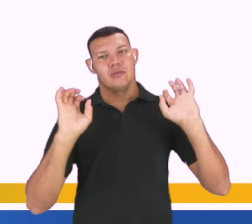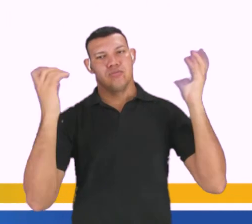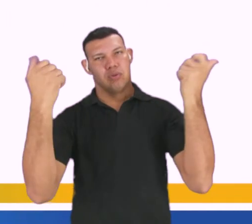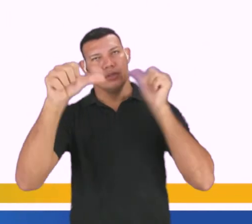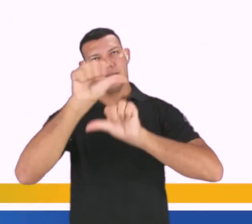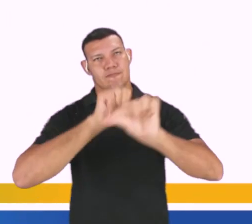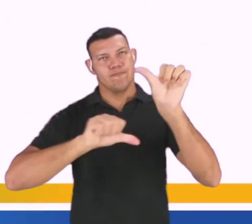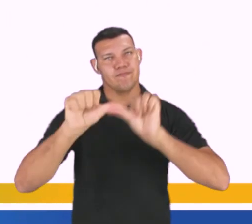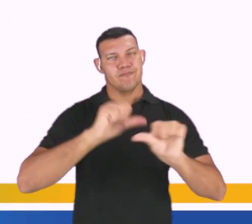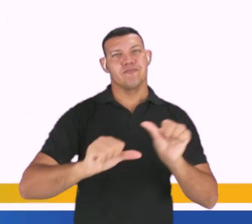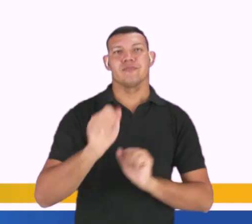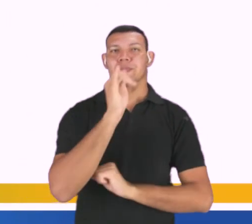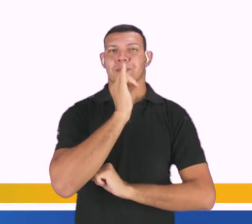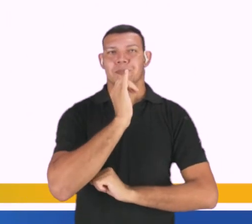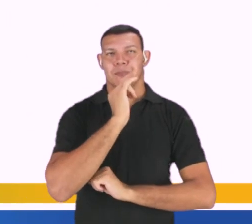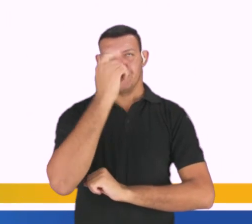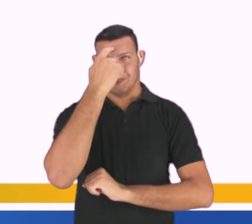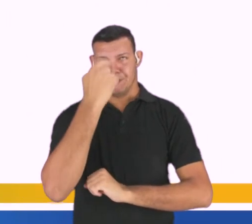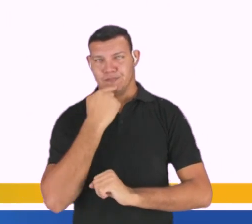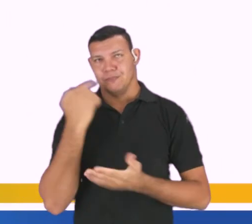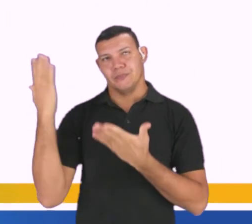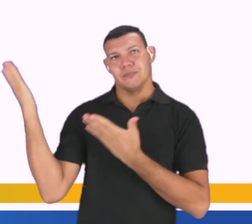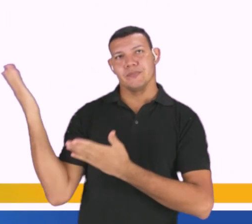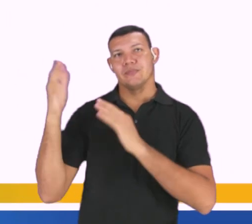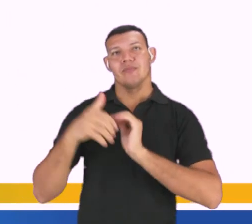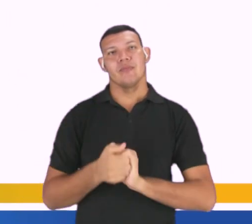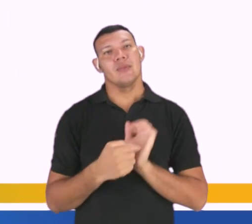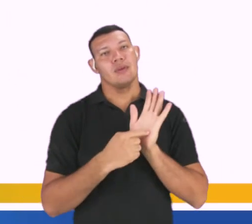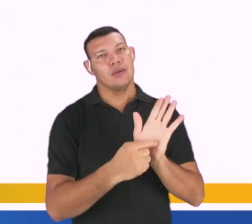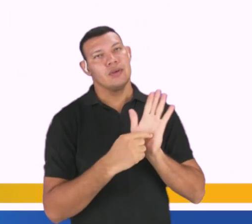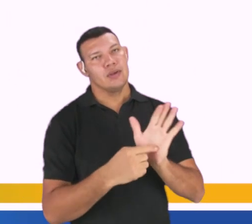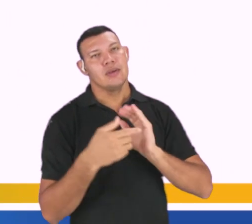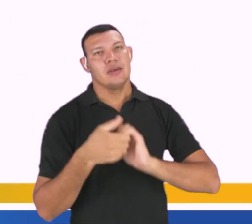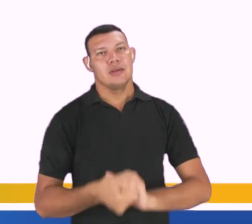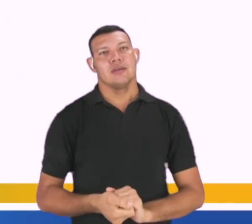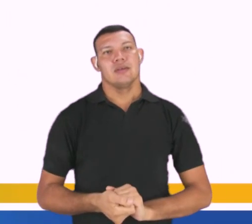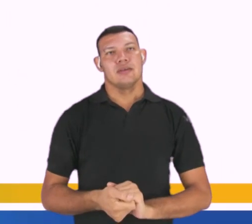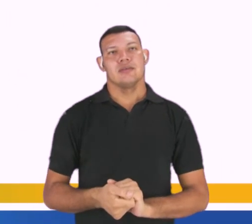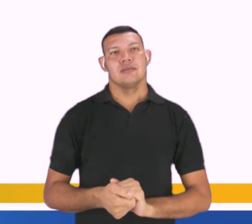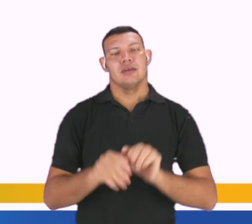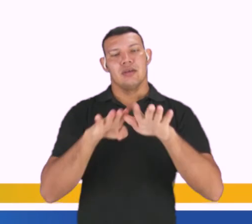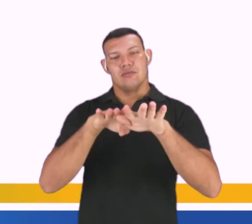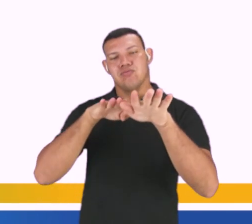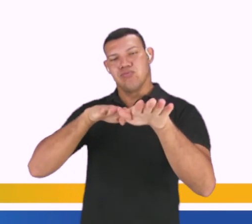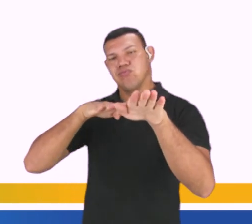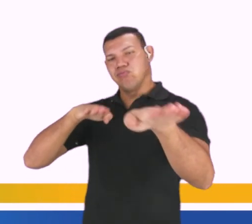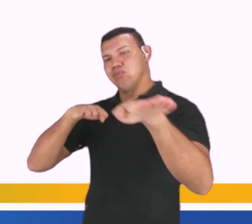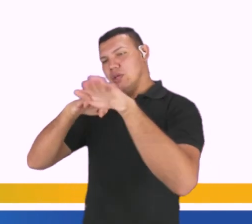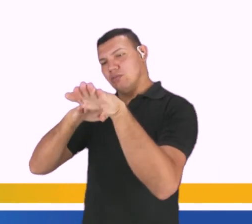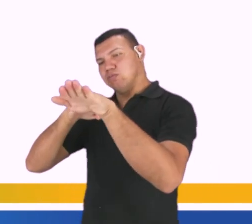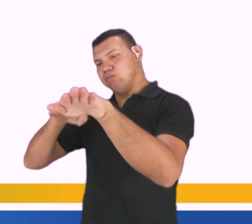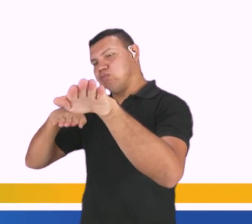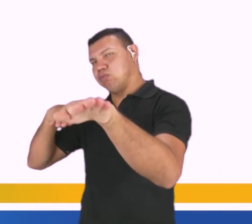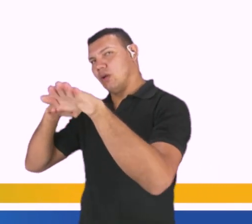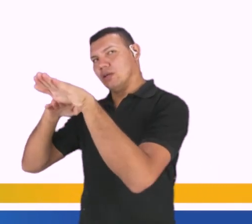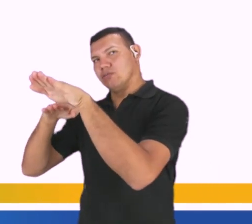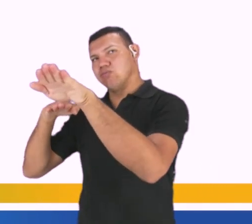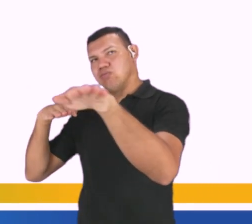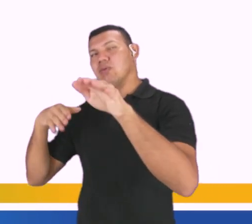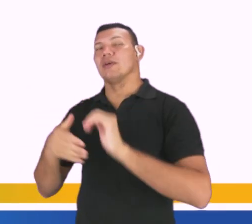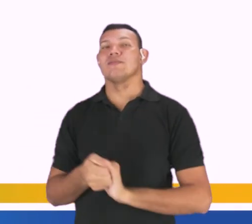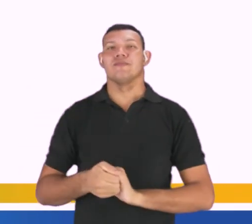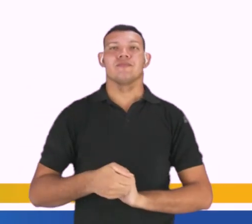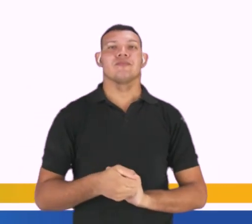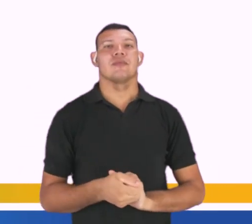aí 3 exemplos clássicos, né? Poluição atmosférica, geralmente advinda das indústrias ou até mesmo dos veículos